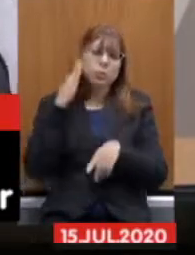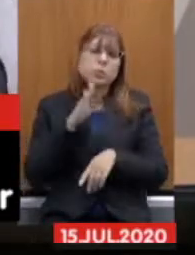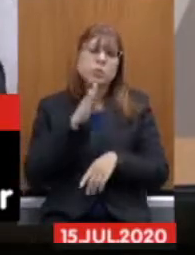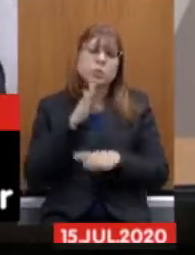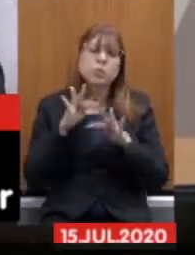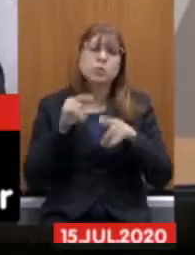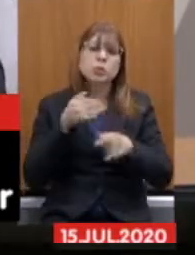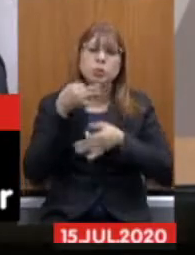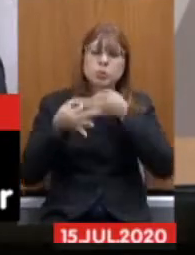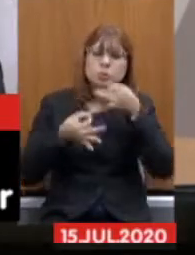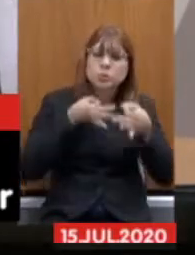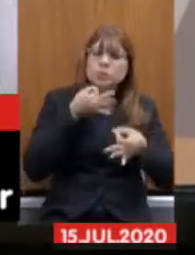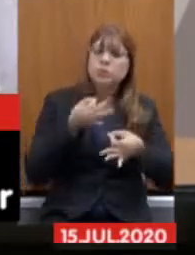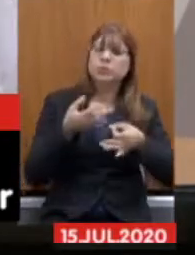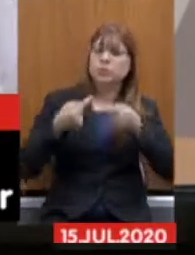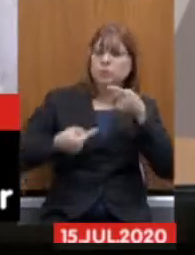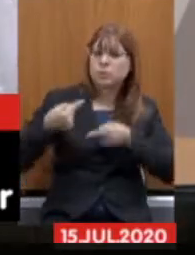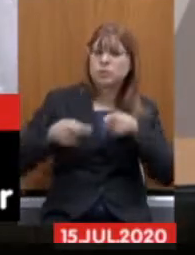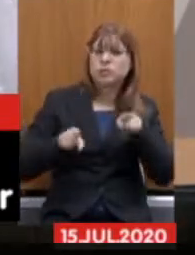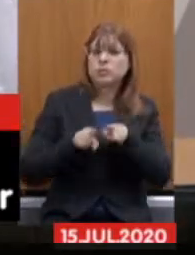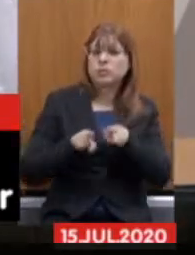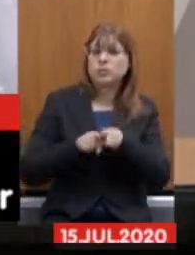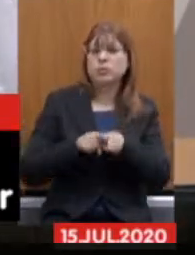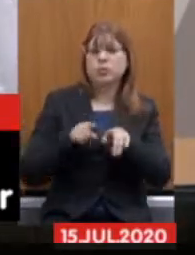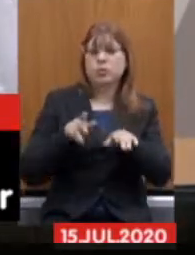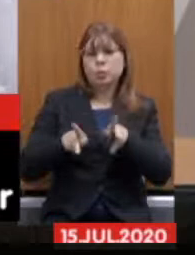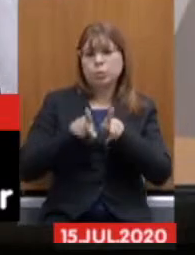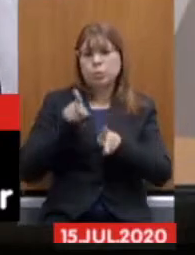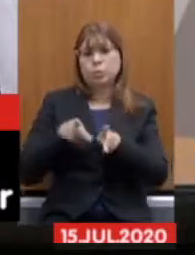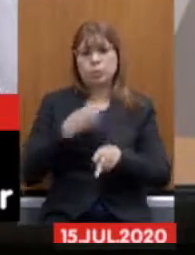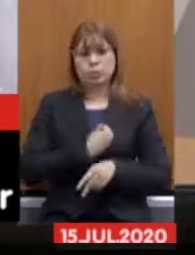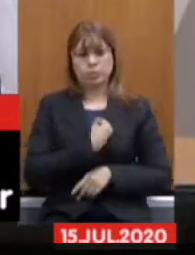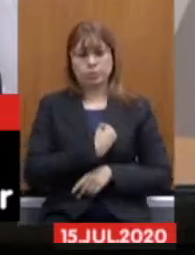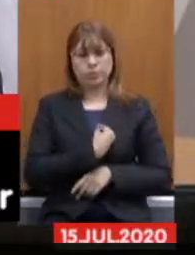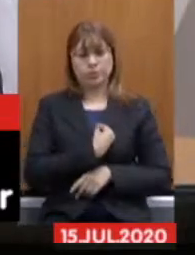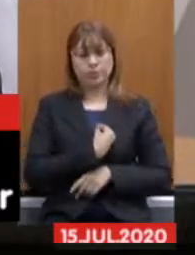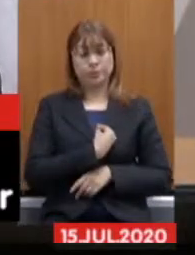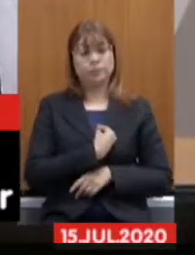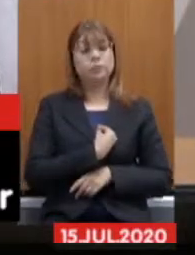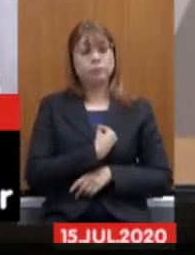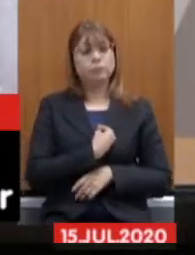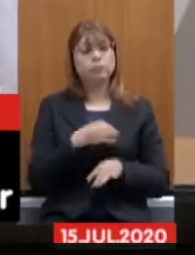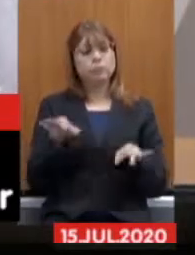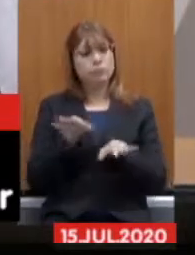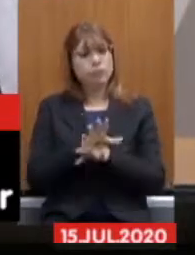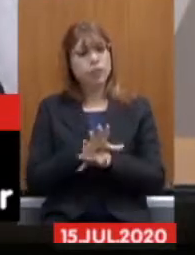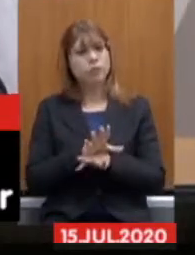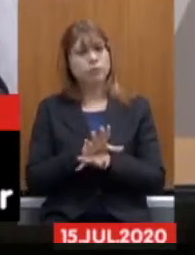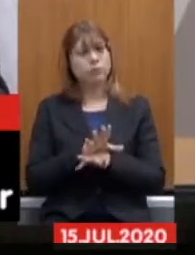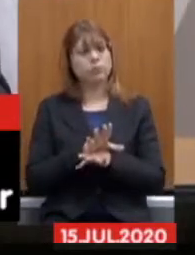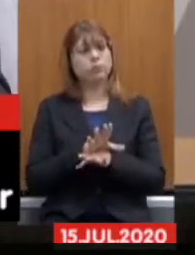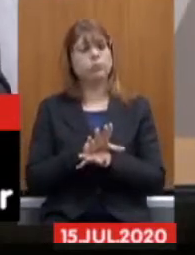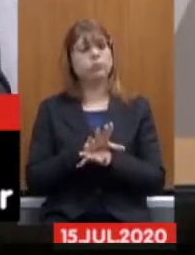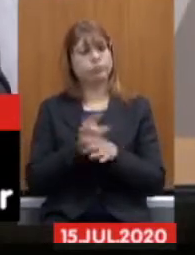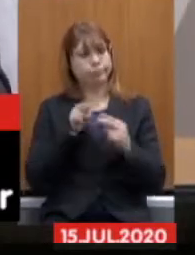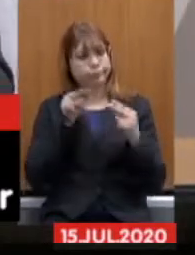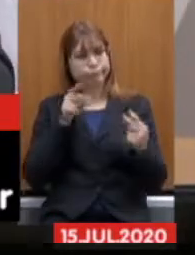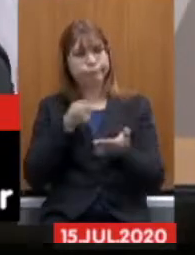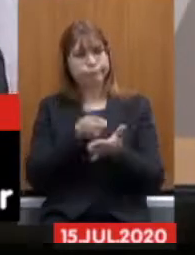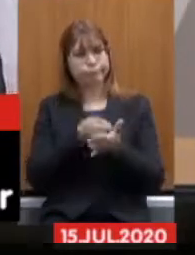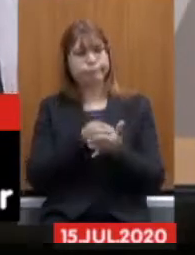do debate e da efetiva participação popular depois estabelecido o processo de votação remota